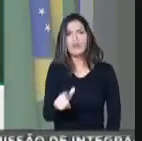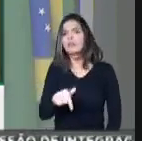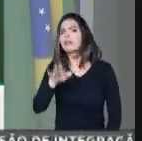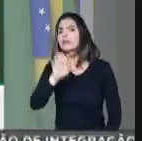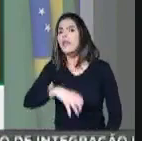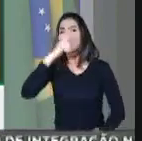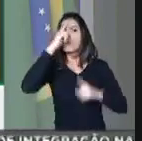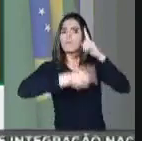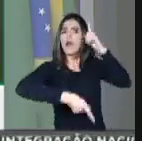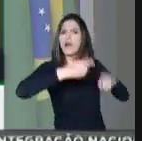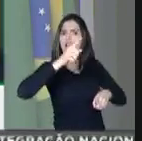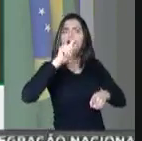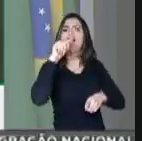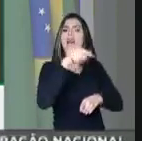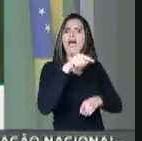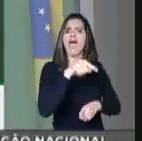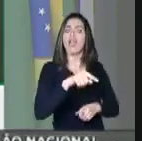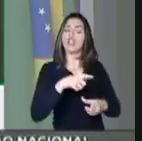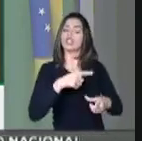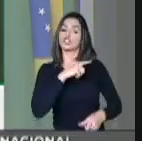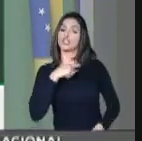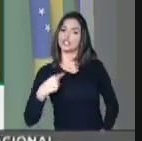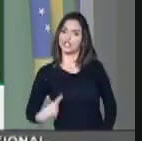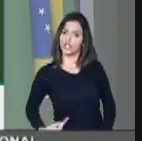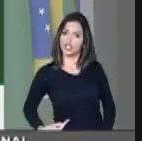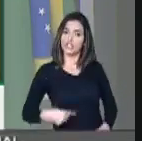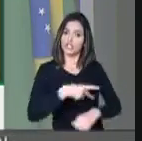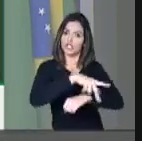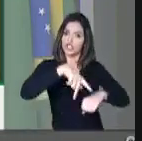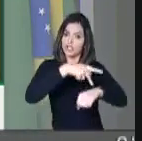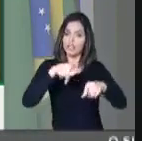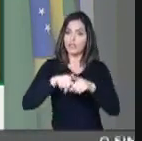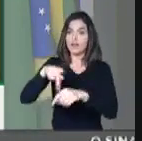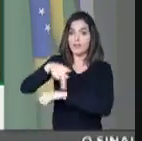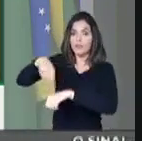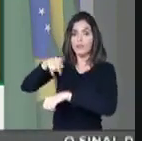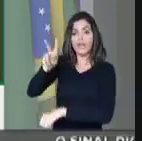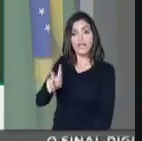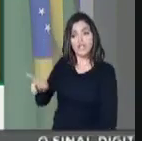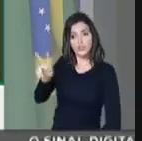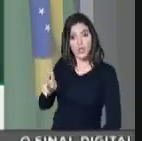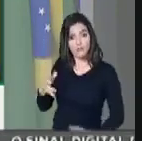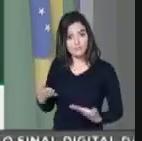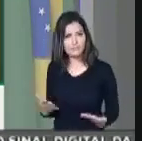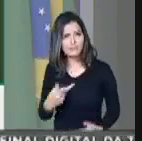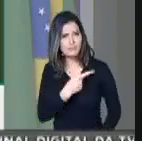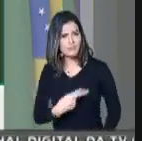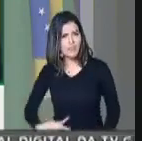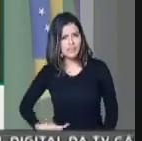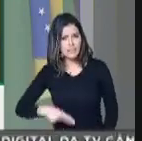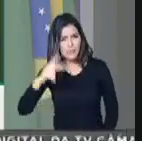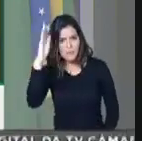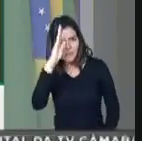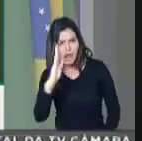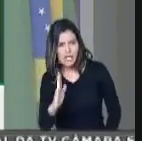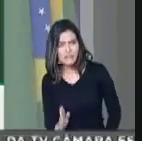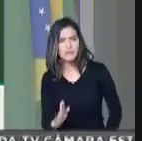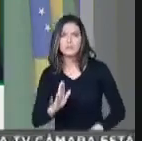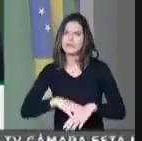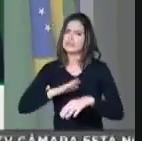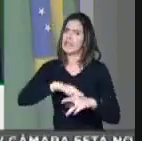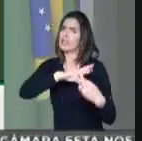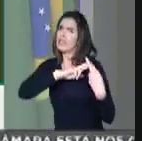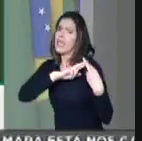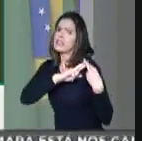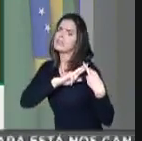política cultural é a China. Quem direciona a política cultural é a Venezuela. O presidente da República, com tantas